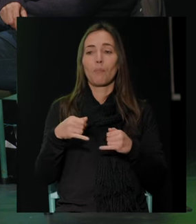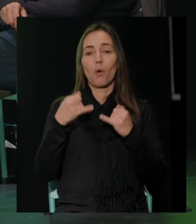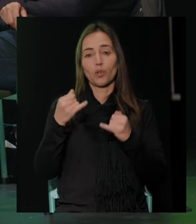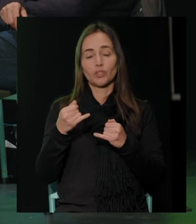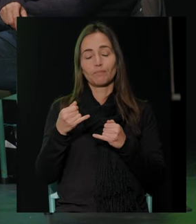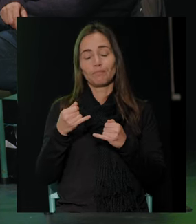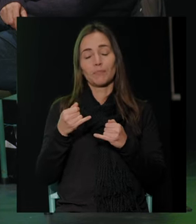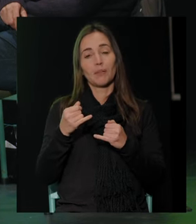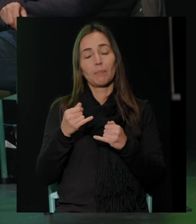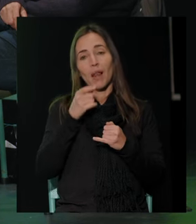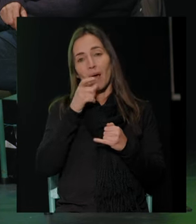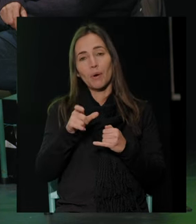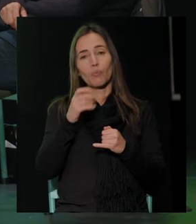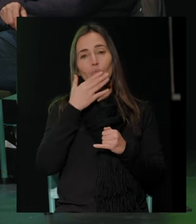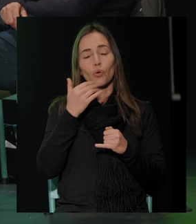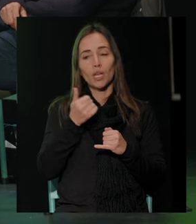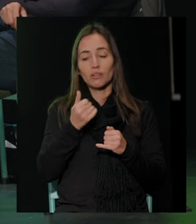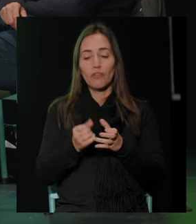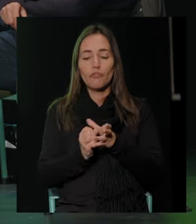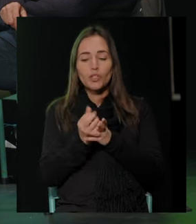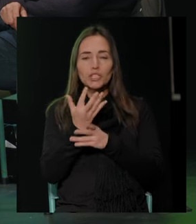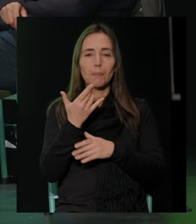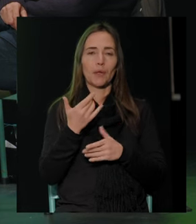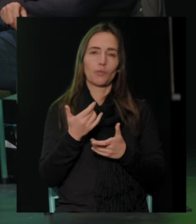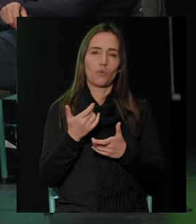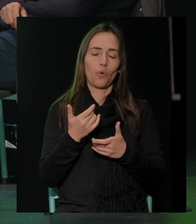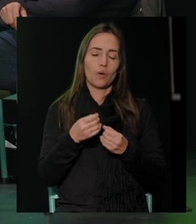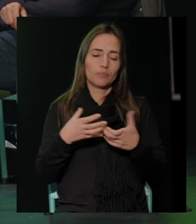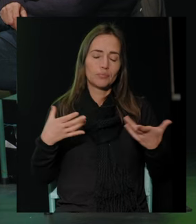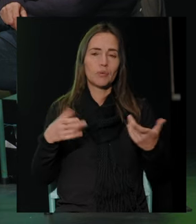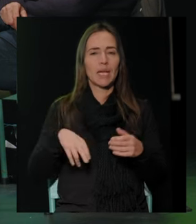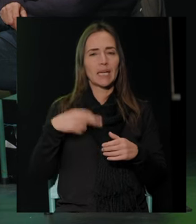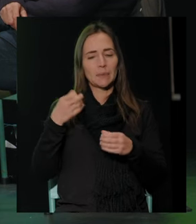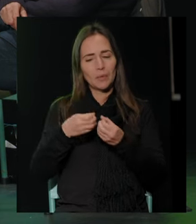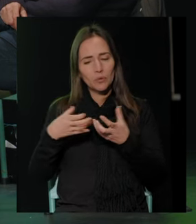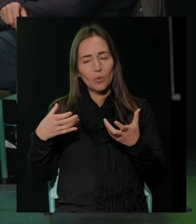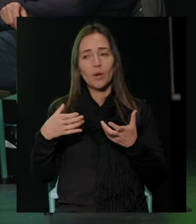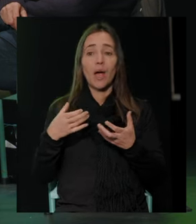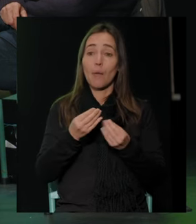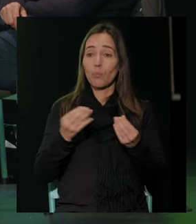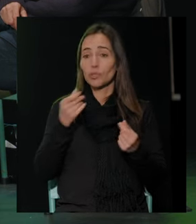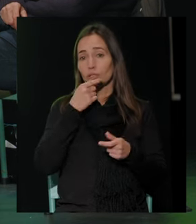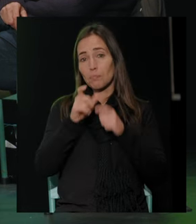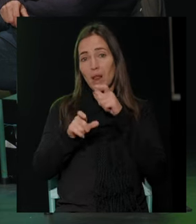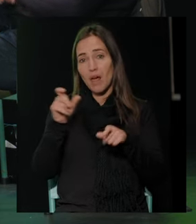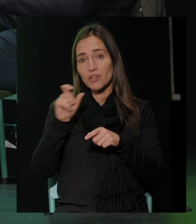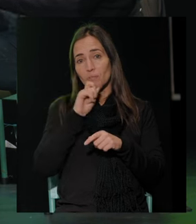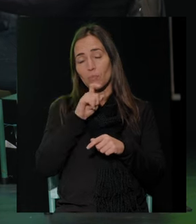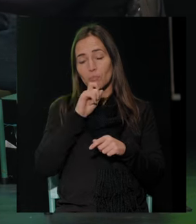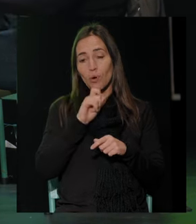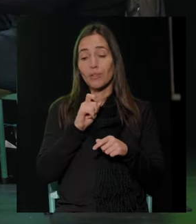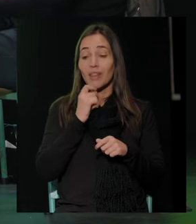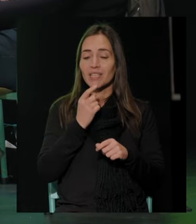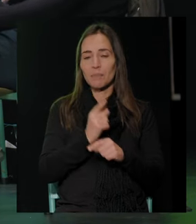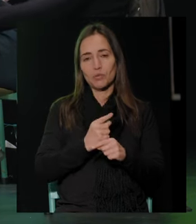que se deveria usar mais, seja florescimento, assim, enfim... Há uma série de termos que se podem usar e que, no fundo, implicam a mesma